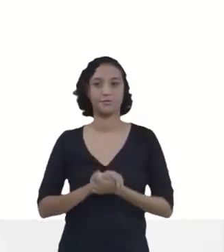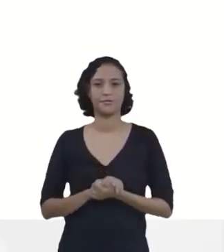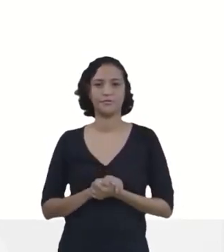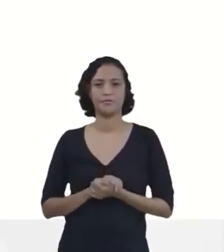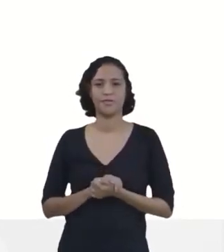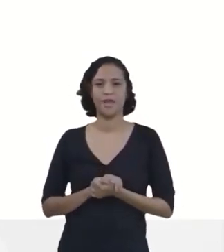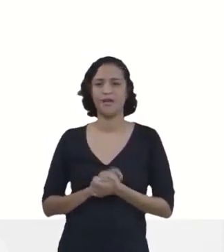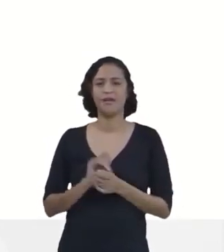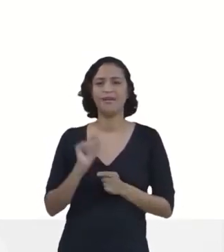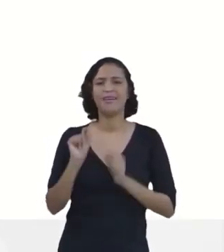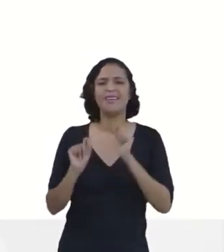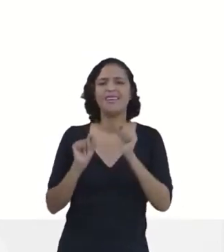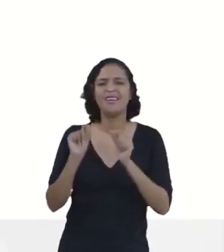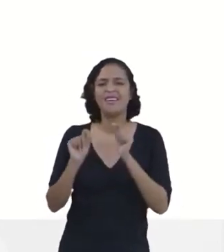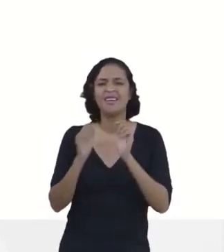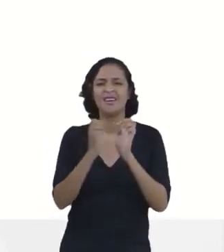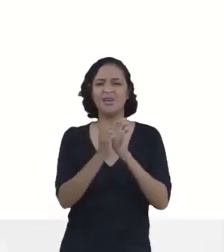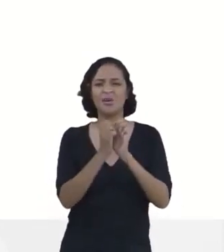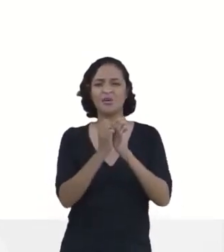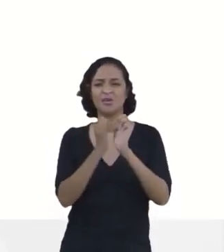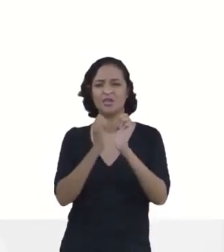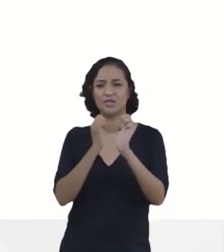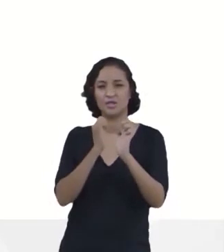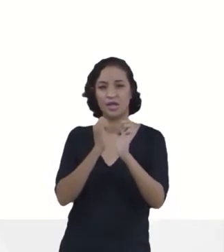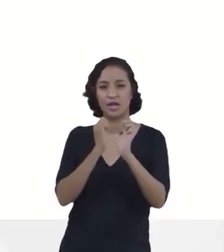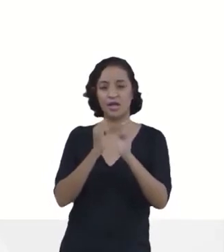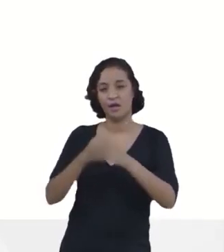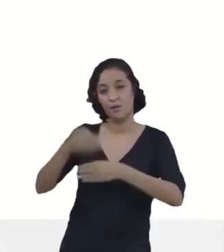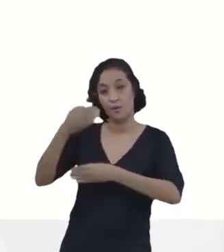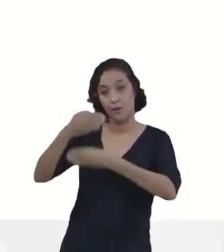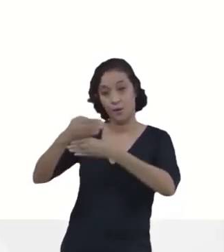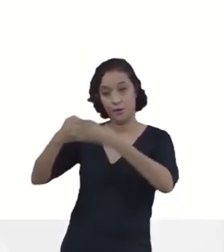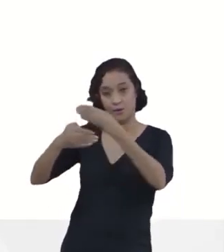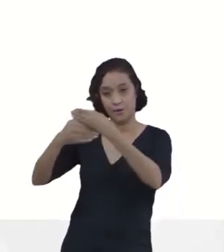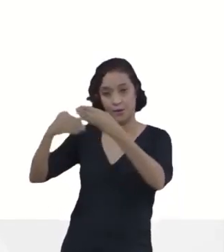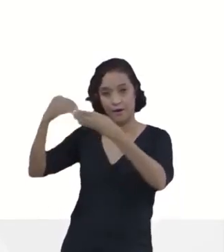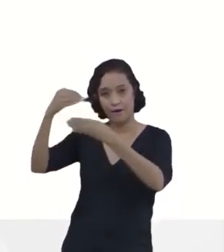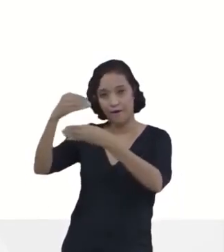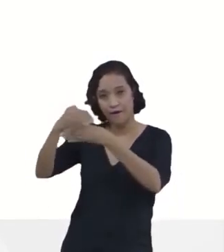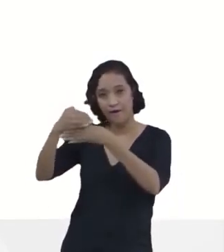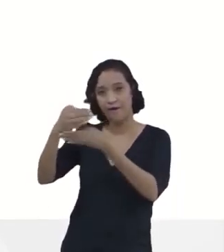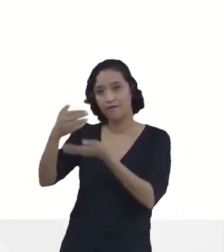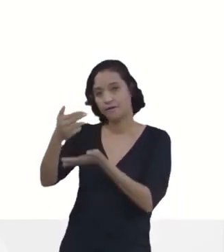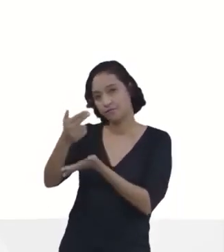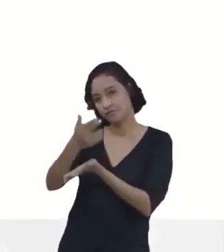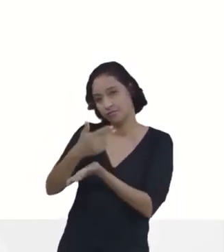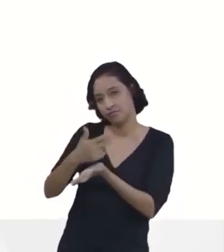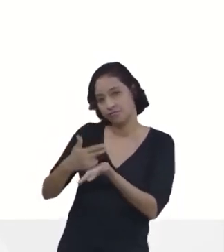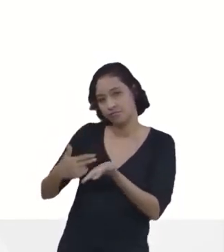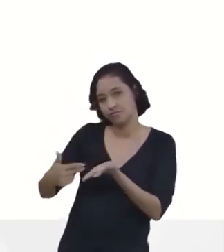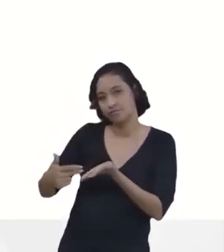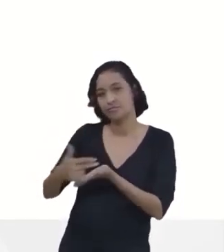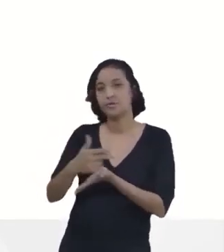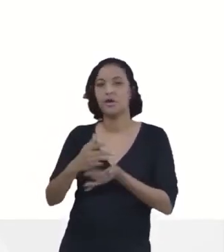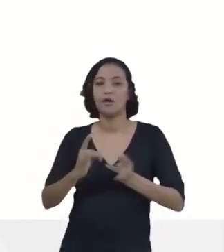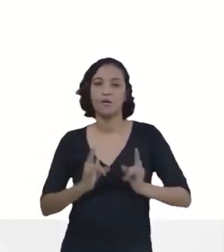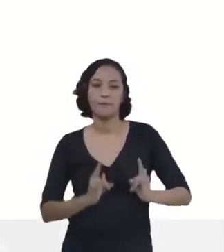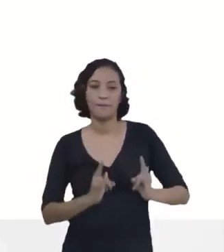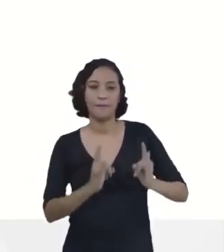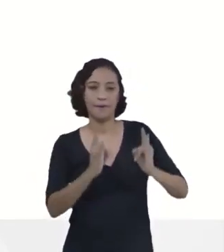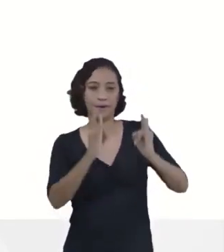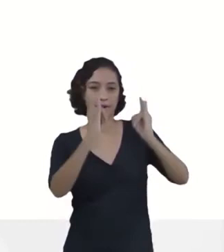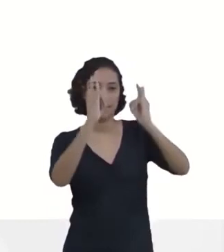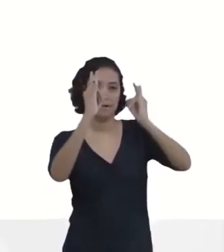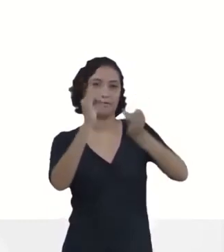Quem é o engenheiro? Aquele que constrói, que desenha e constrói casas, edifícios, são os